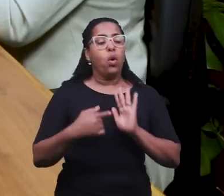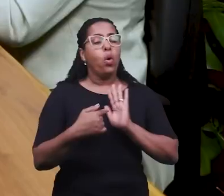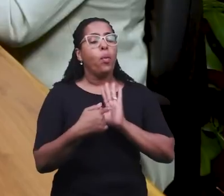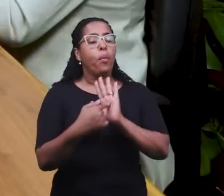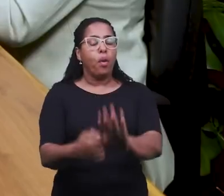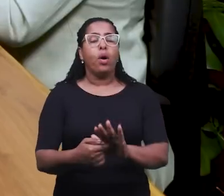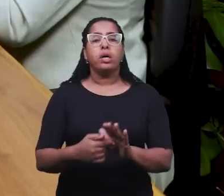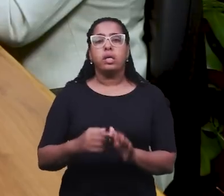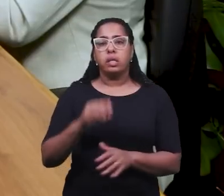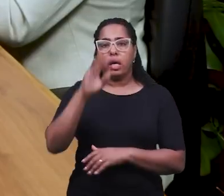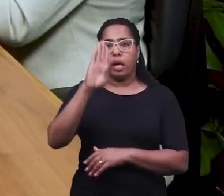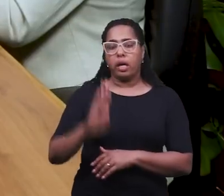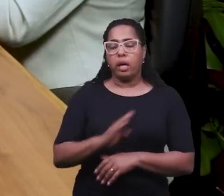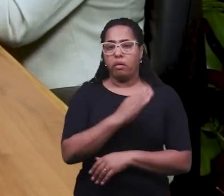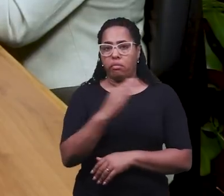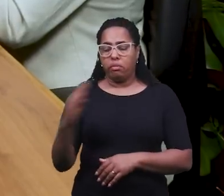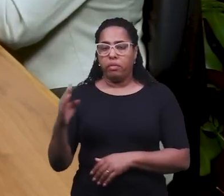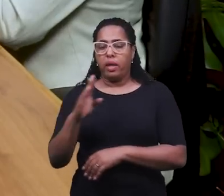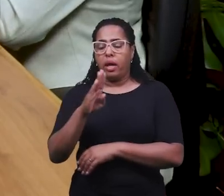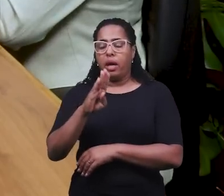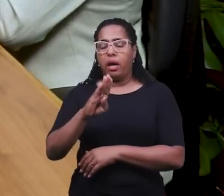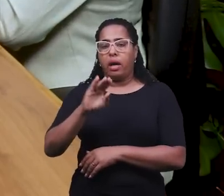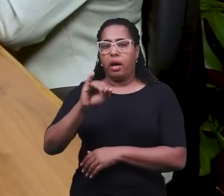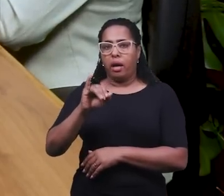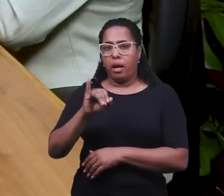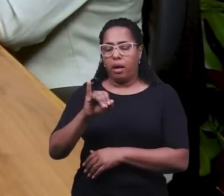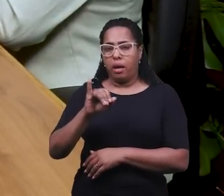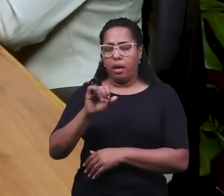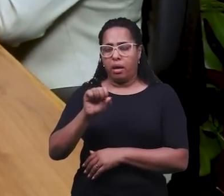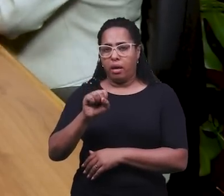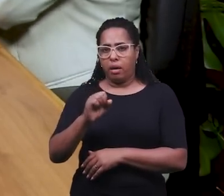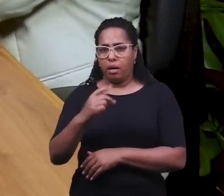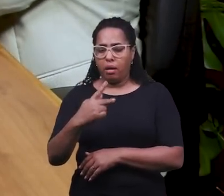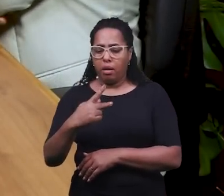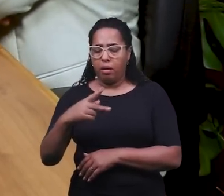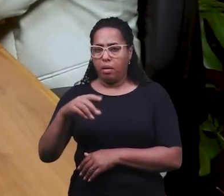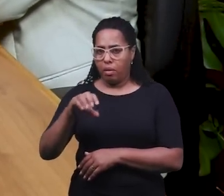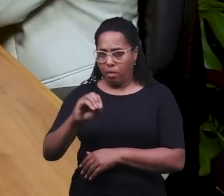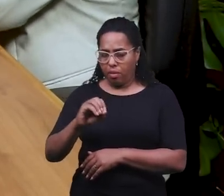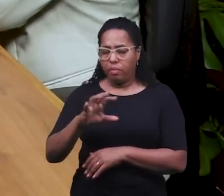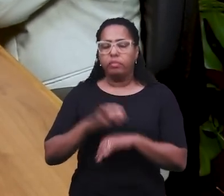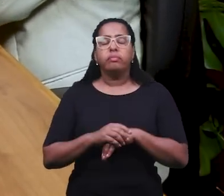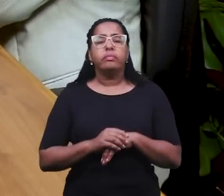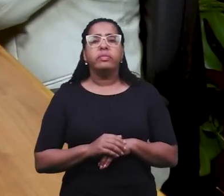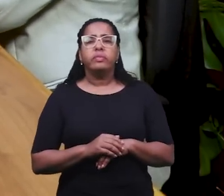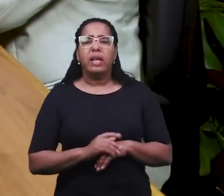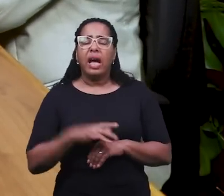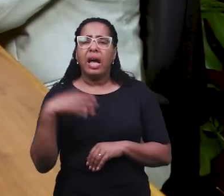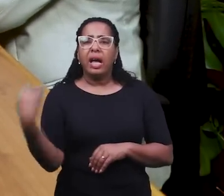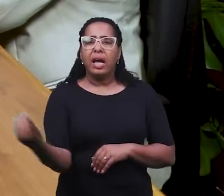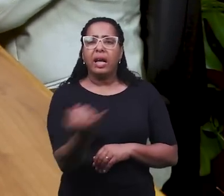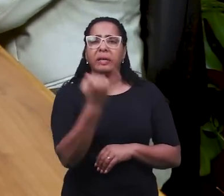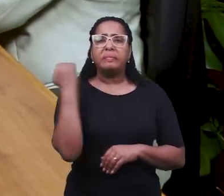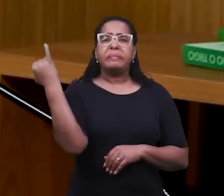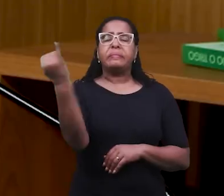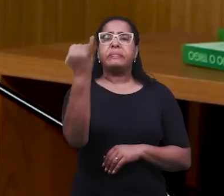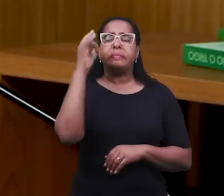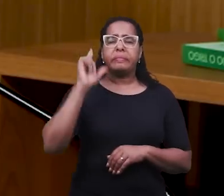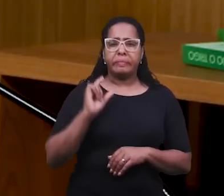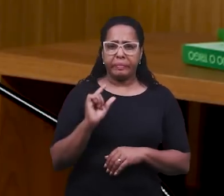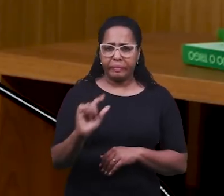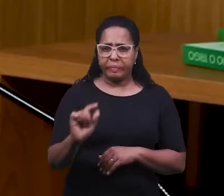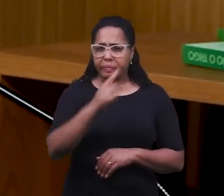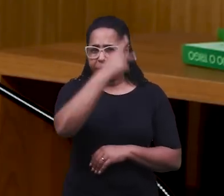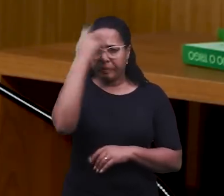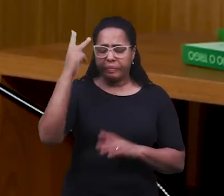bispo. O capítulo 3 começa discorrendo sobre o papel dos bispos. Bispo. É muito importante,